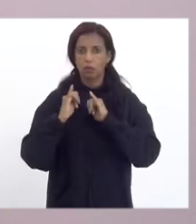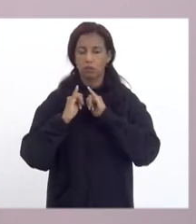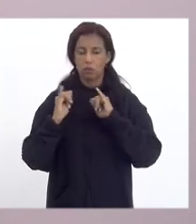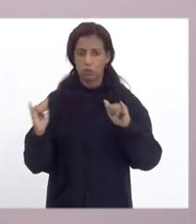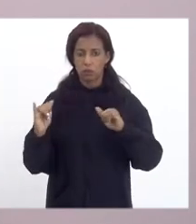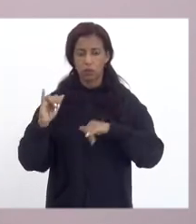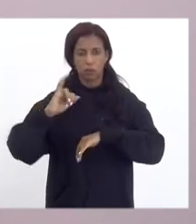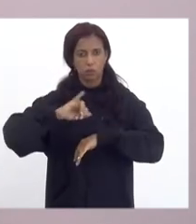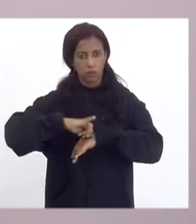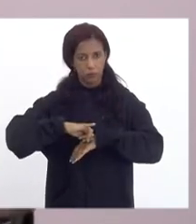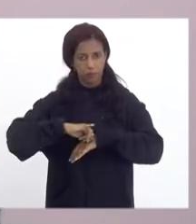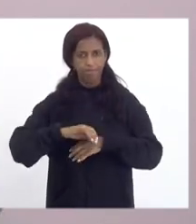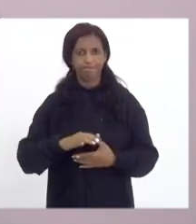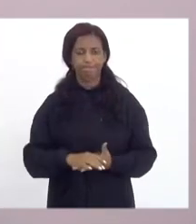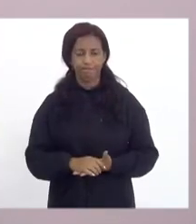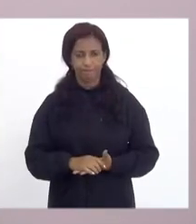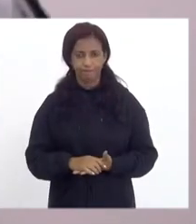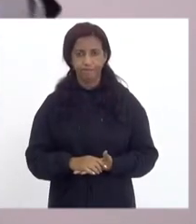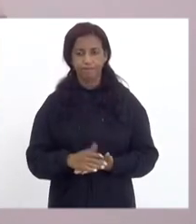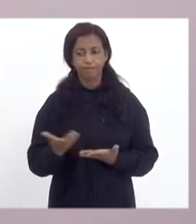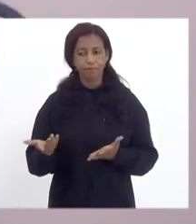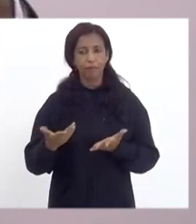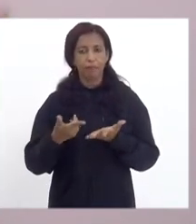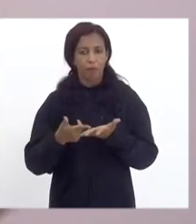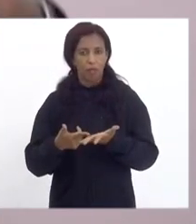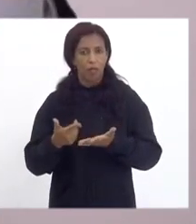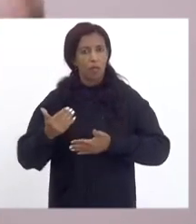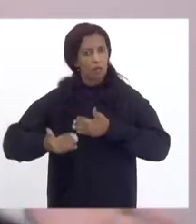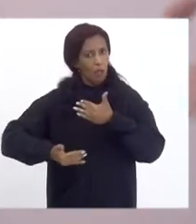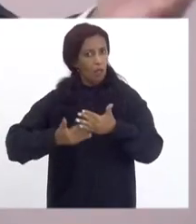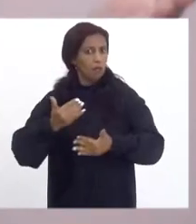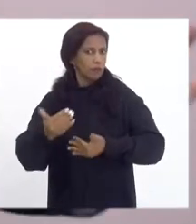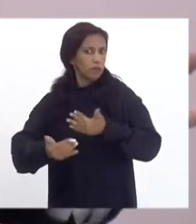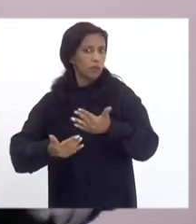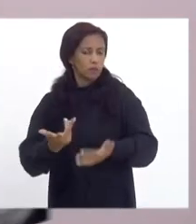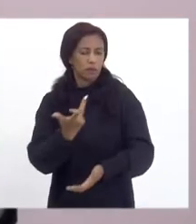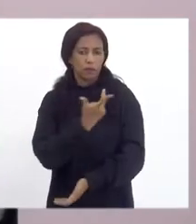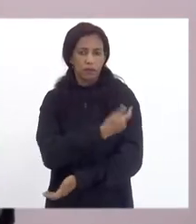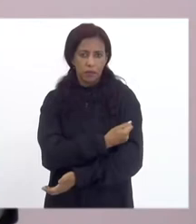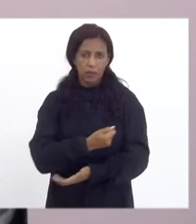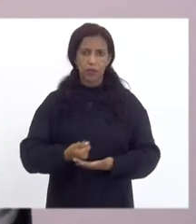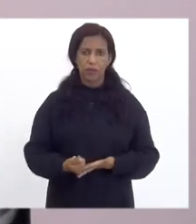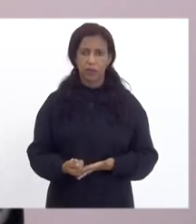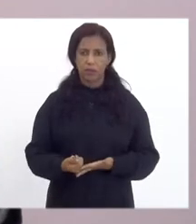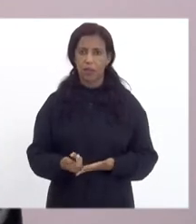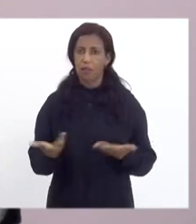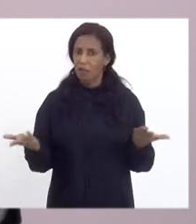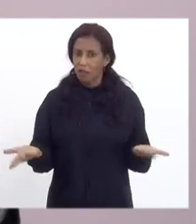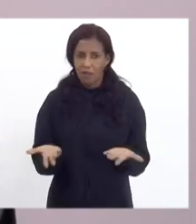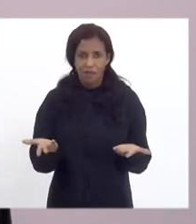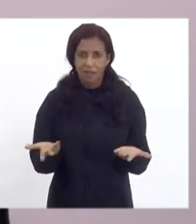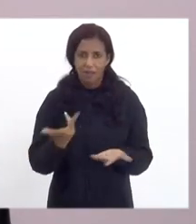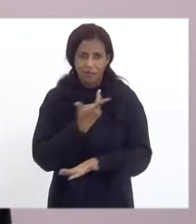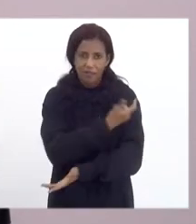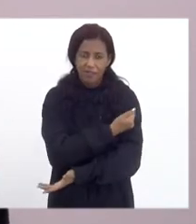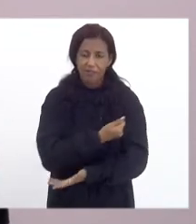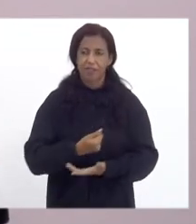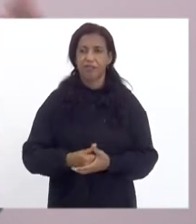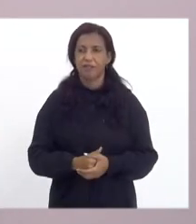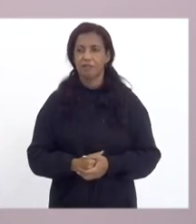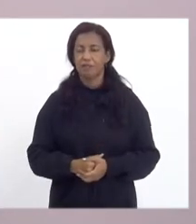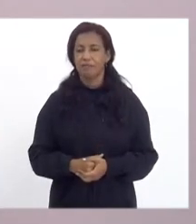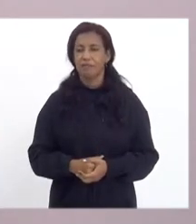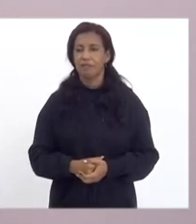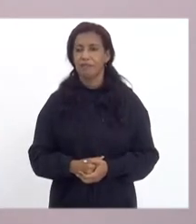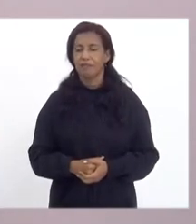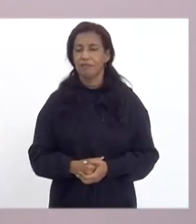Janeiro. Isso significa que o avanço é o avanço da vacina, meu Deus. É óbvio que é o avanço da vacina. E da contaminação. É